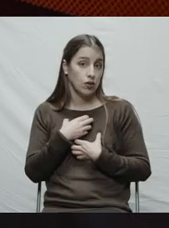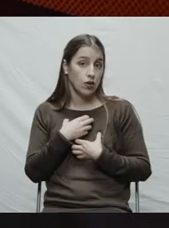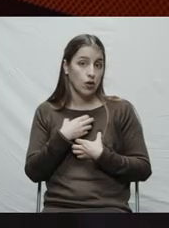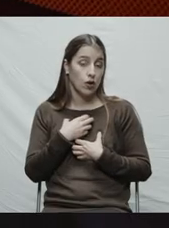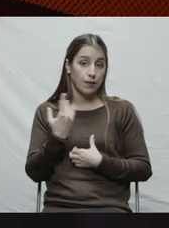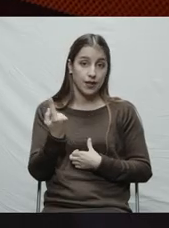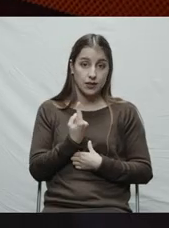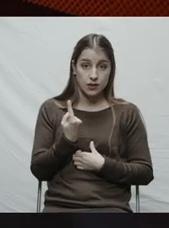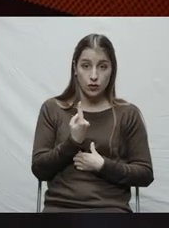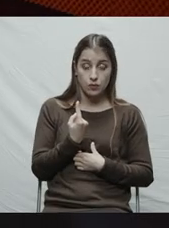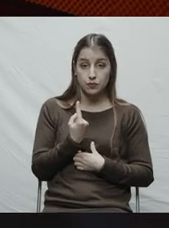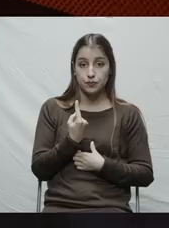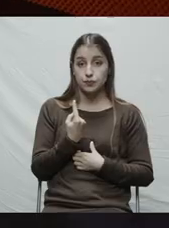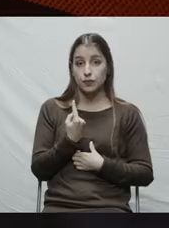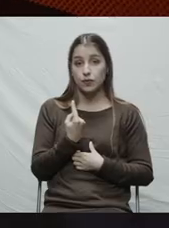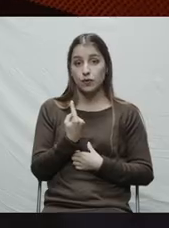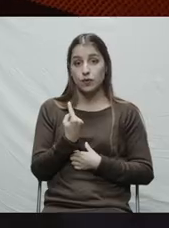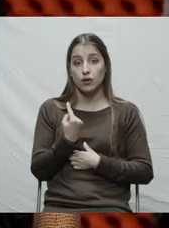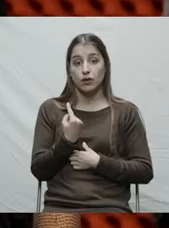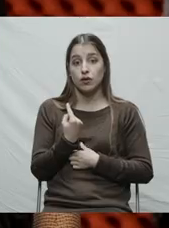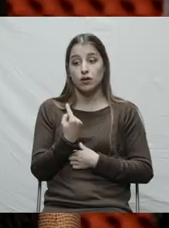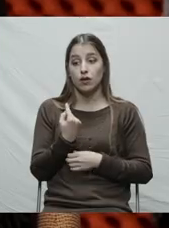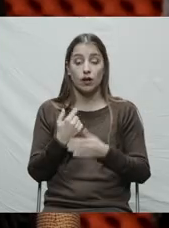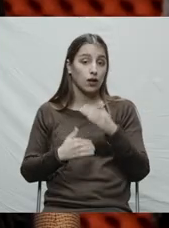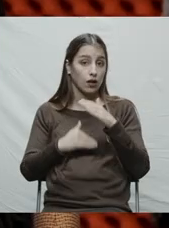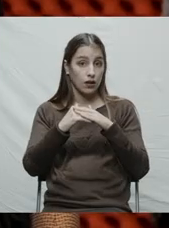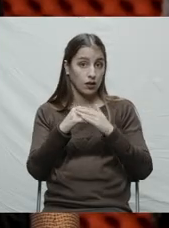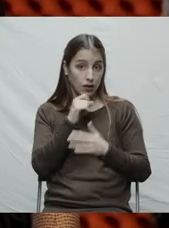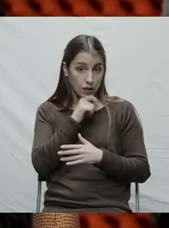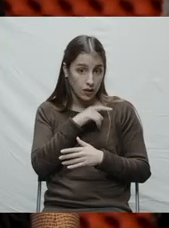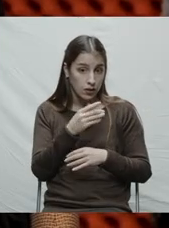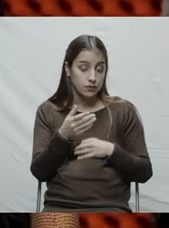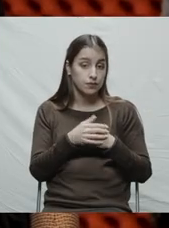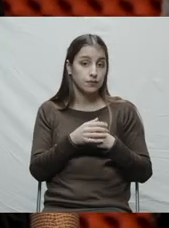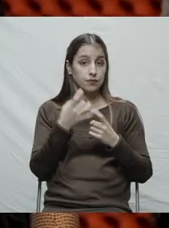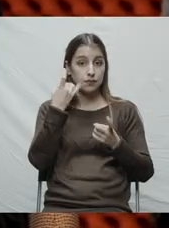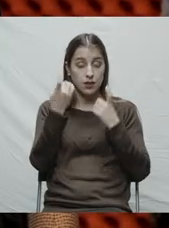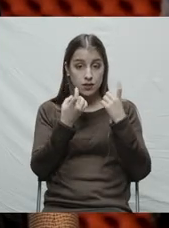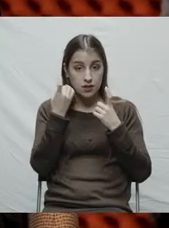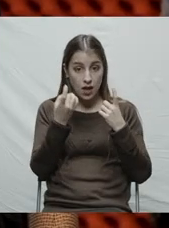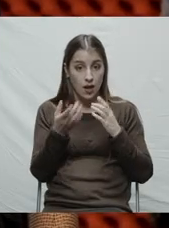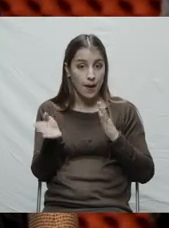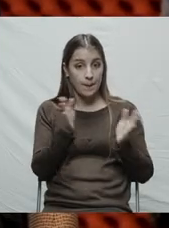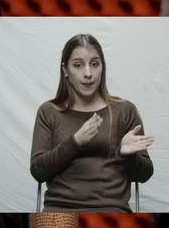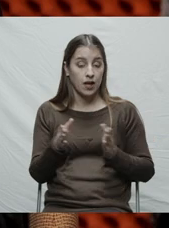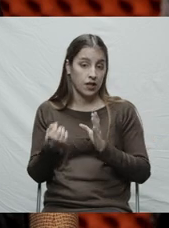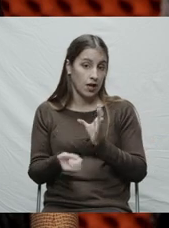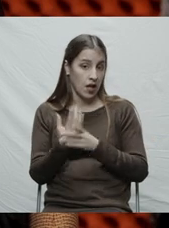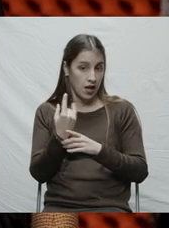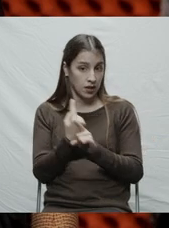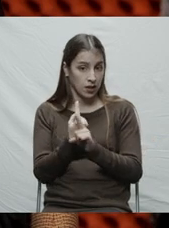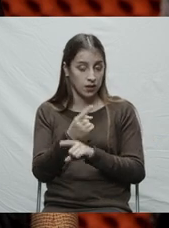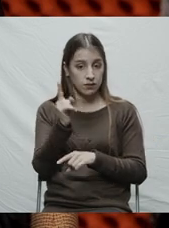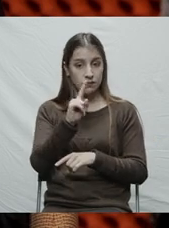possível. Uhum, certo. Porque não na parte, ou seja, não tanto se calhar pensando na parte de criação, mas na parte